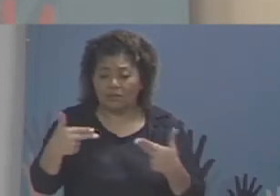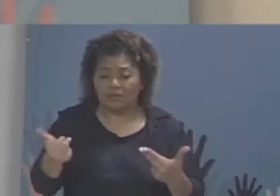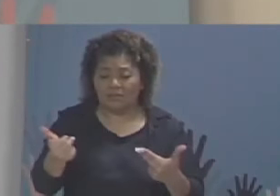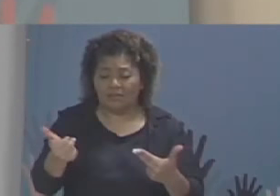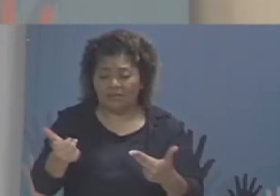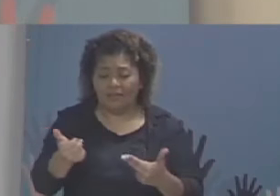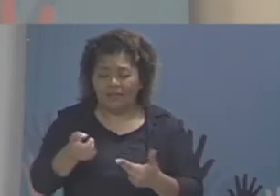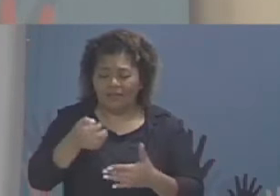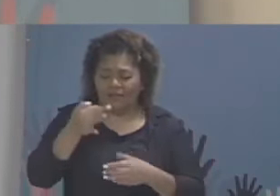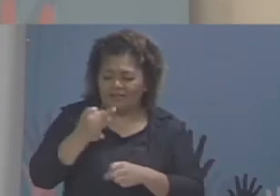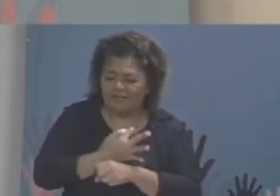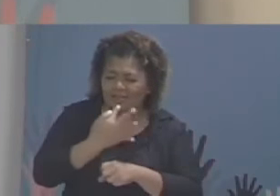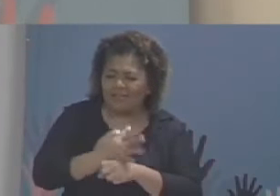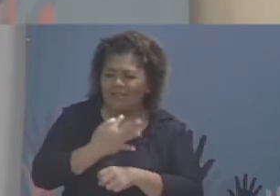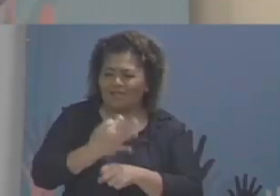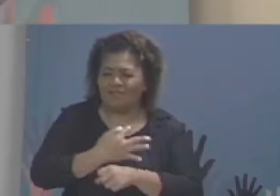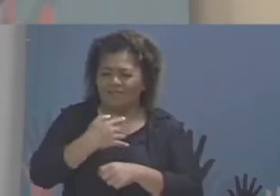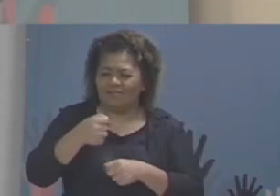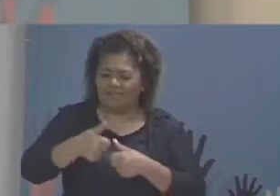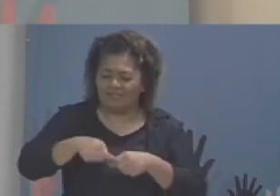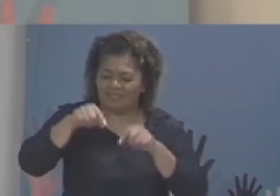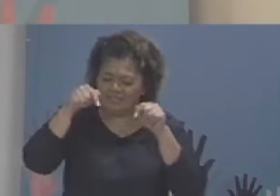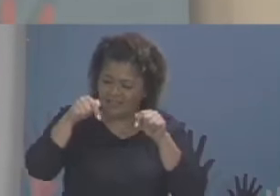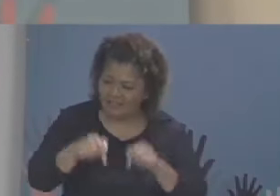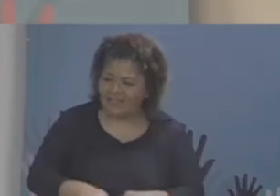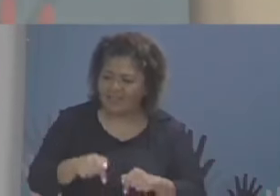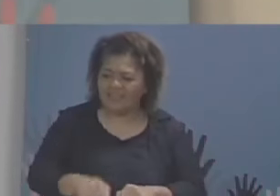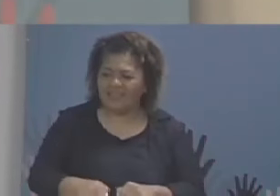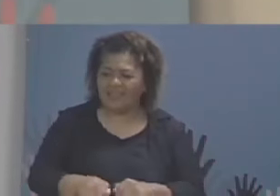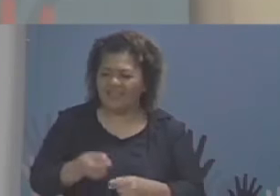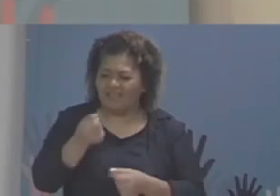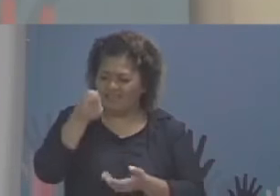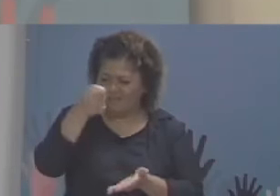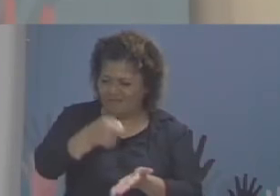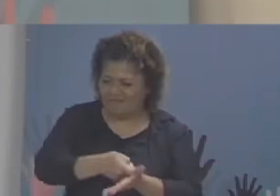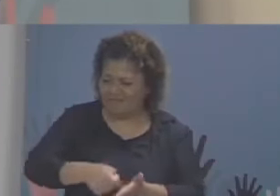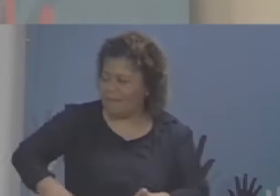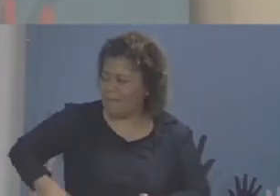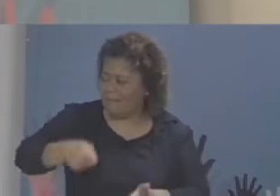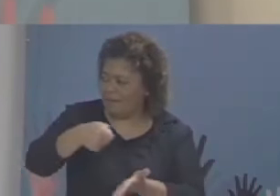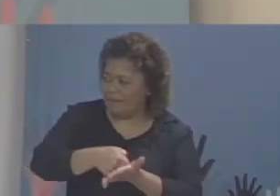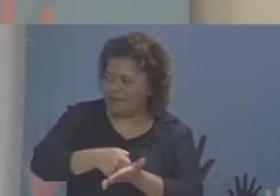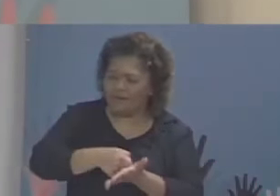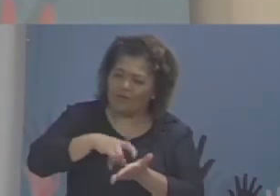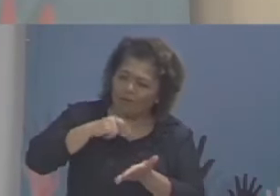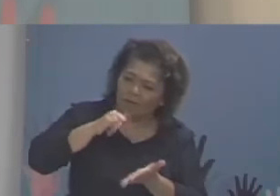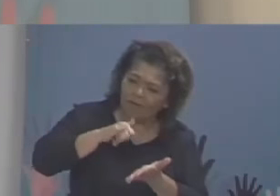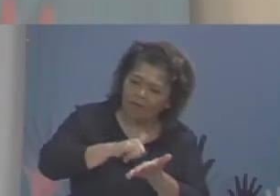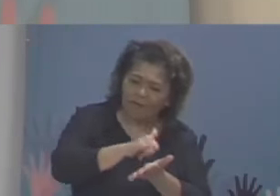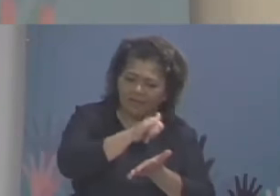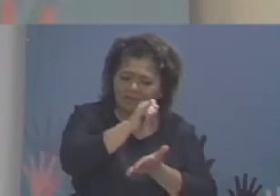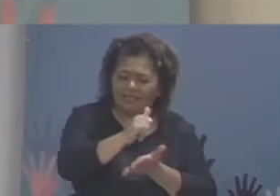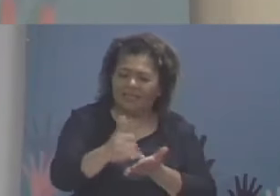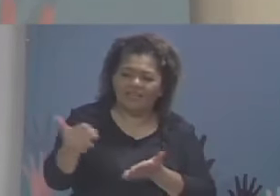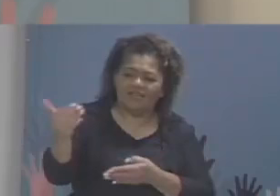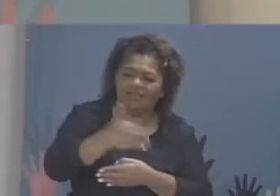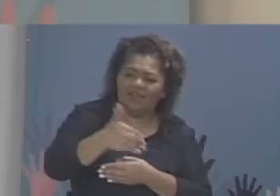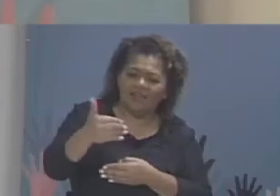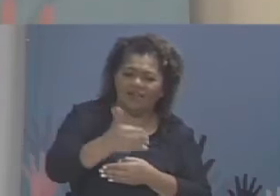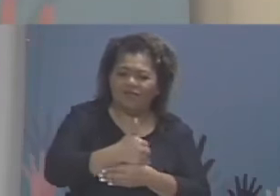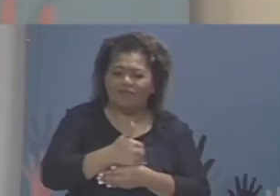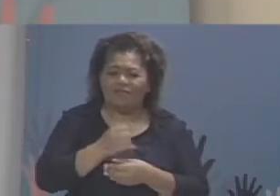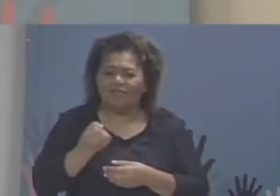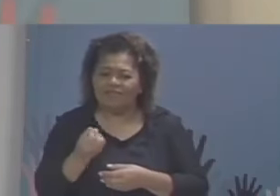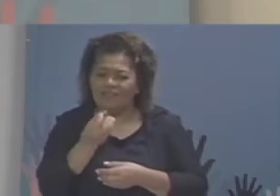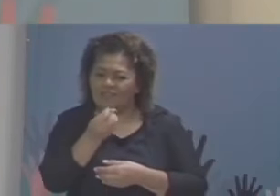nossa teimosia de estar até aqui, bancados por nós. Foi uma batalha dura, mas nós fizemos o nosso caminho. Foi uma batalha custosa,